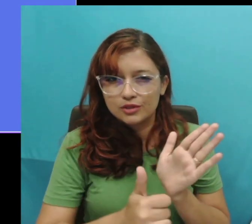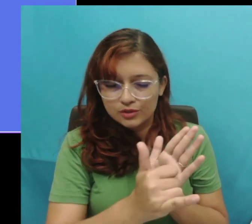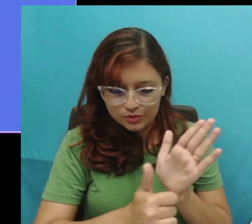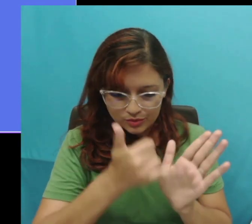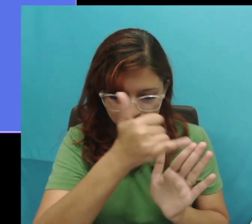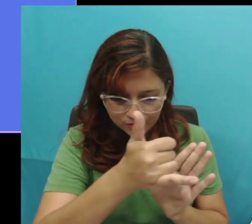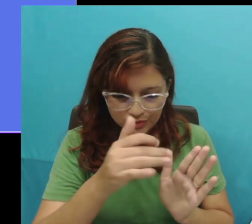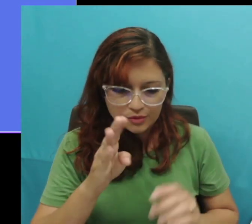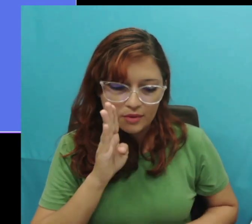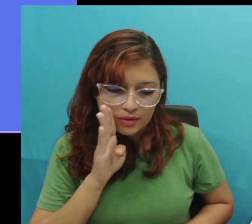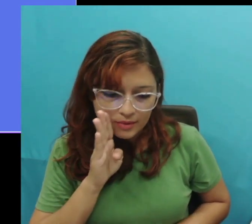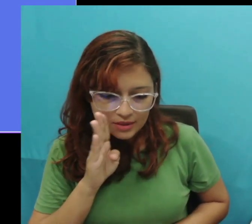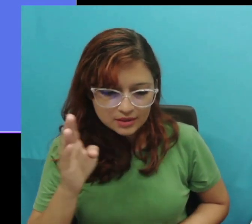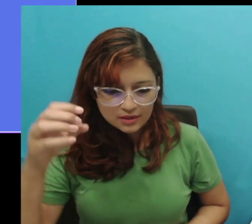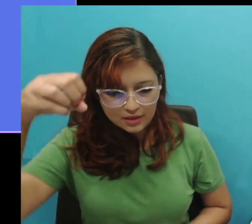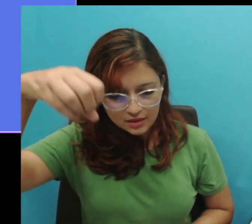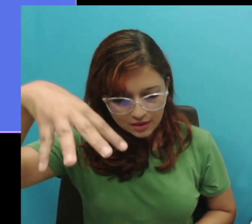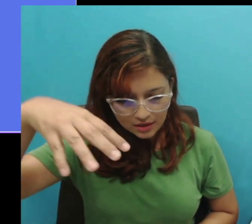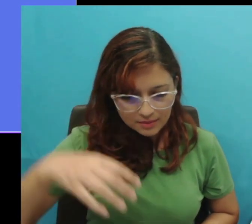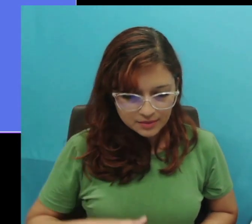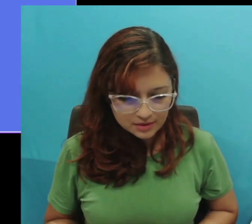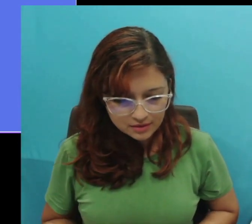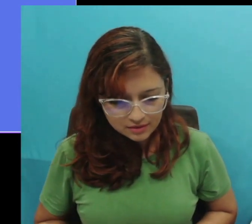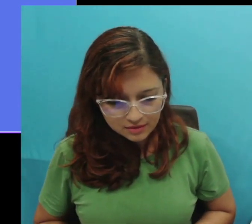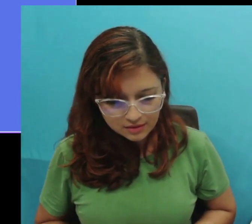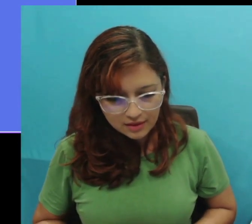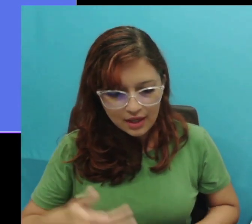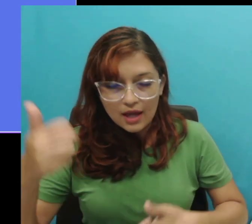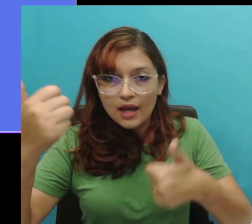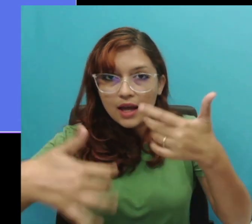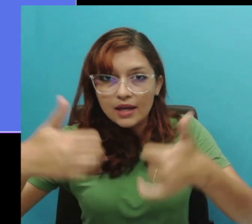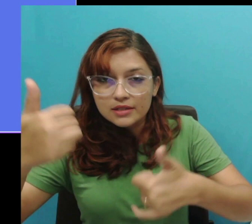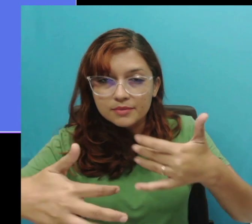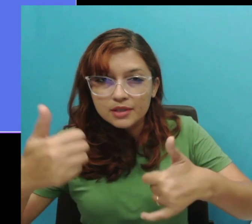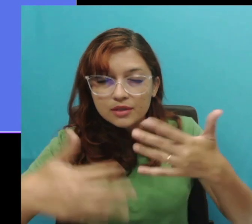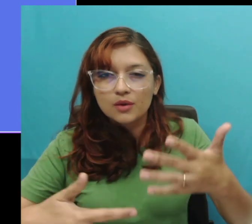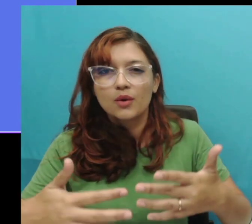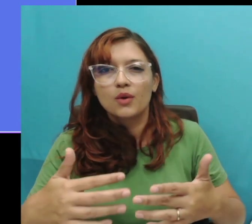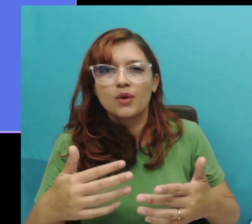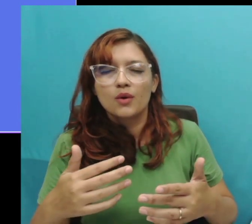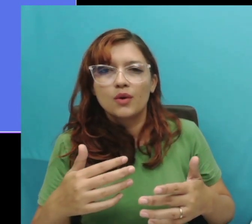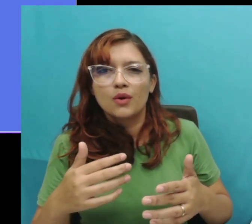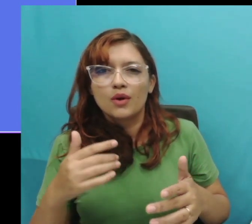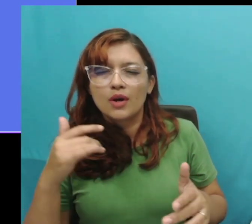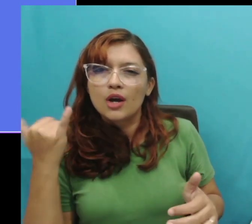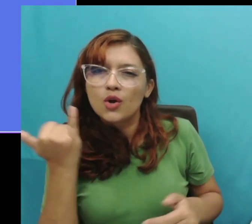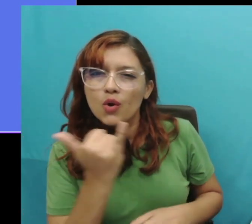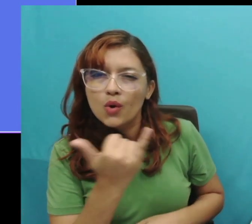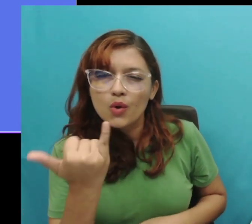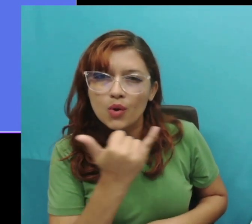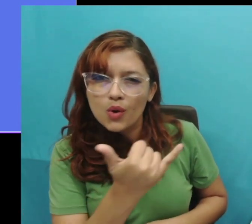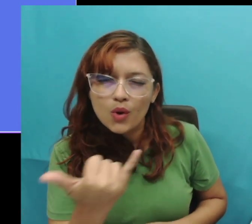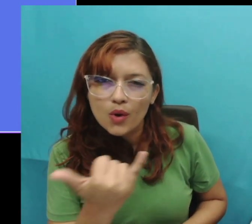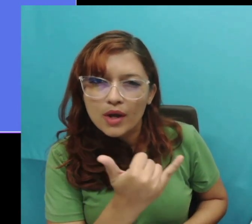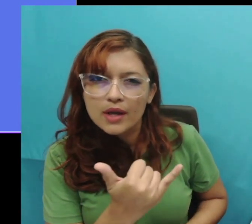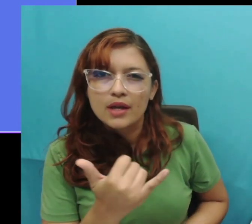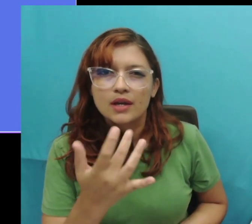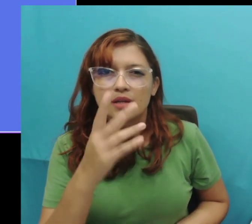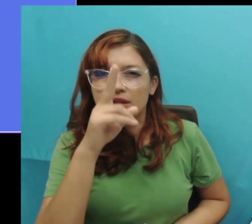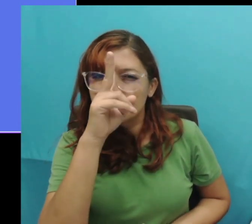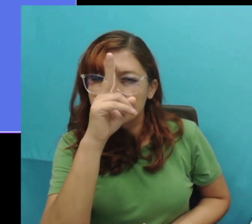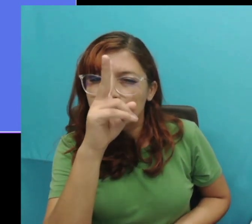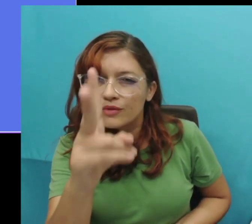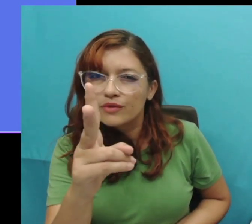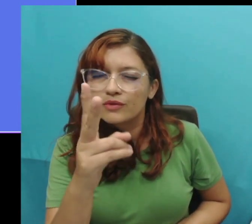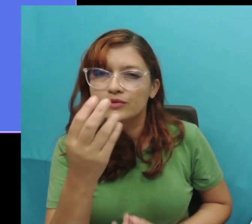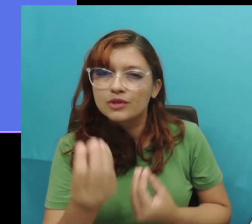Então, primeiro foi montado o circuito com pilha, lâmpada, e então foi introduzido os